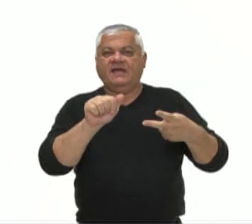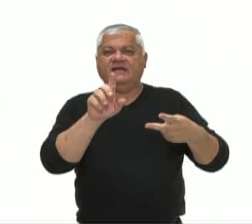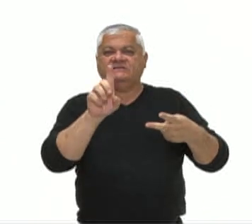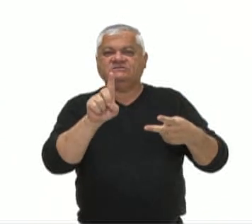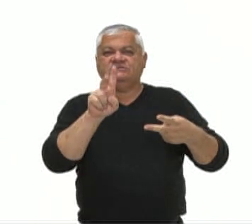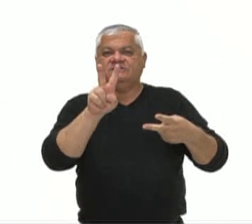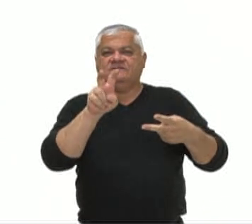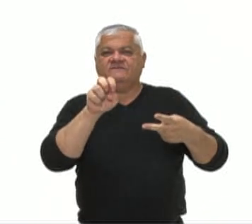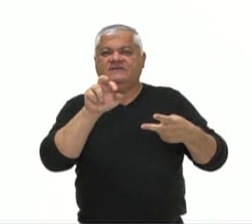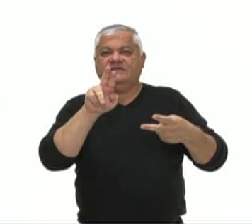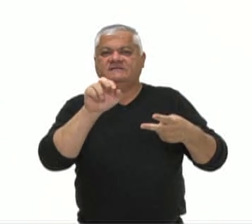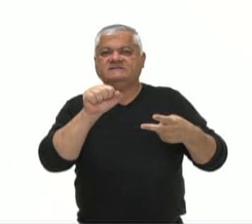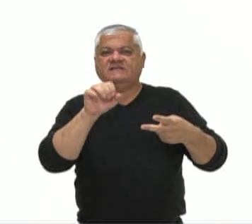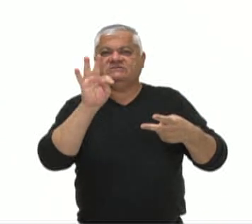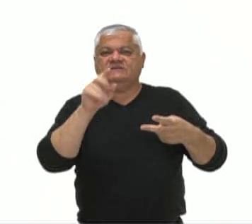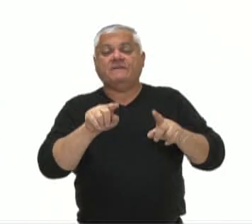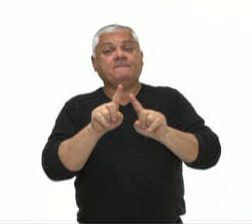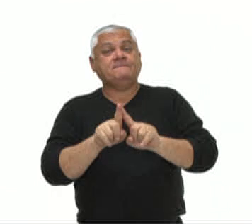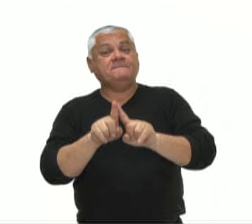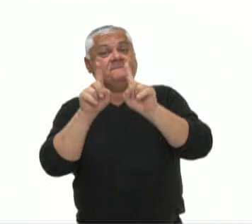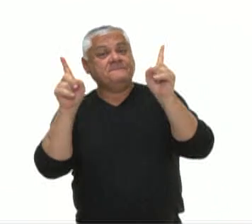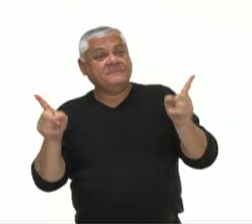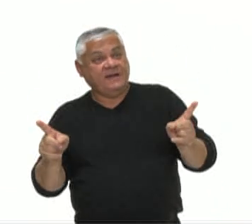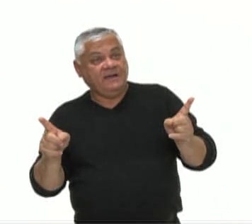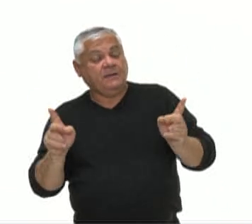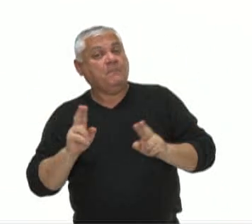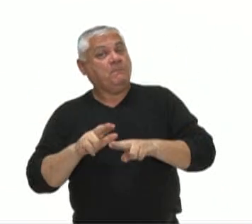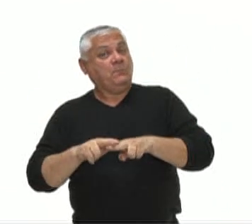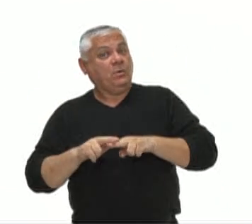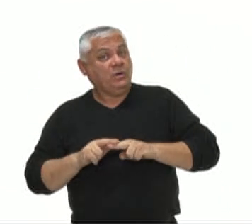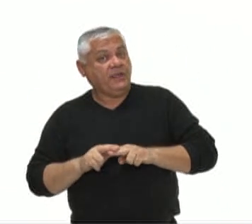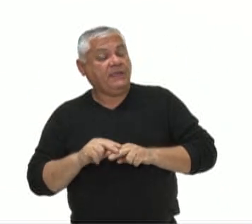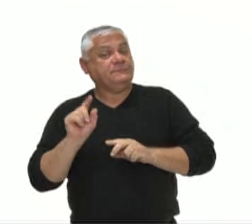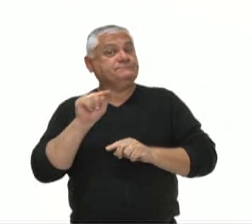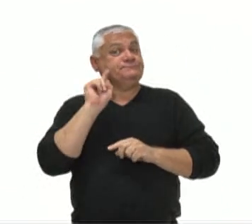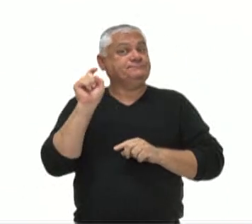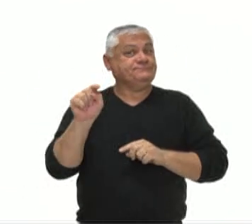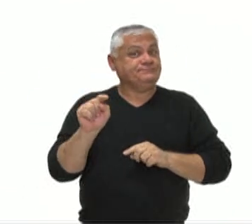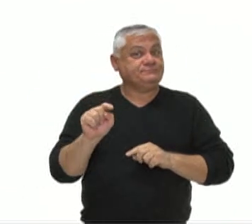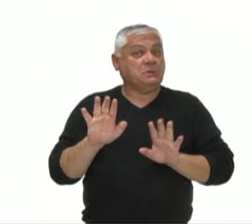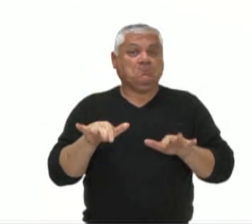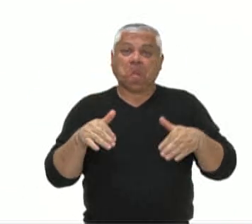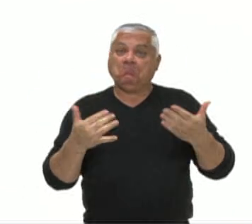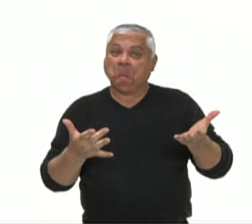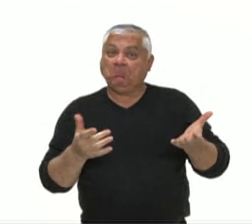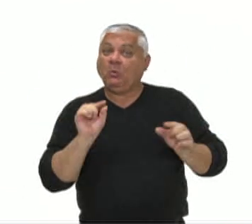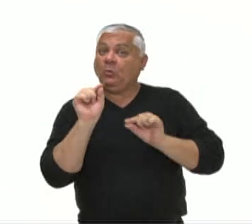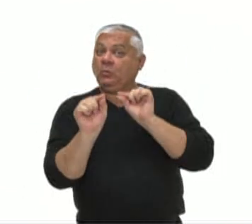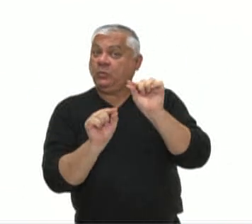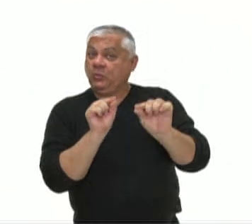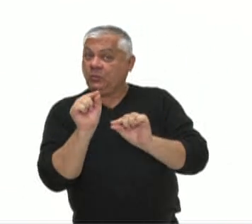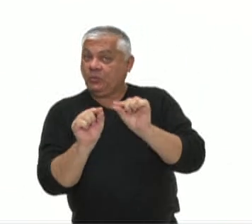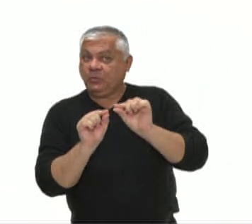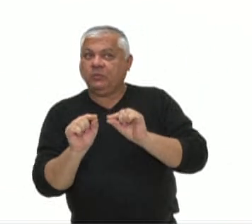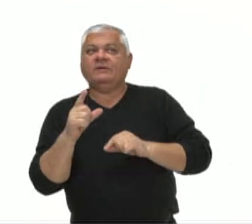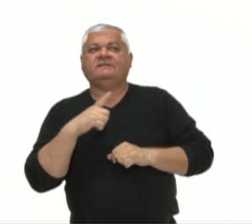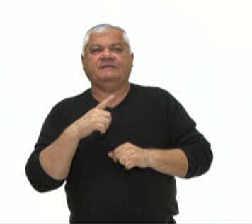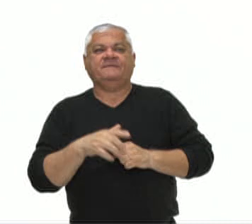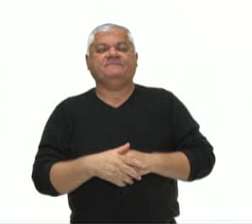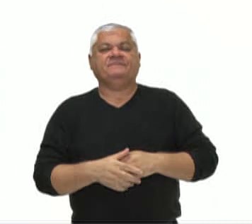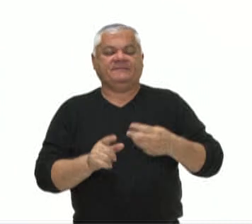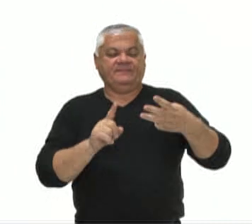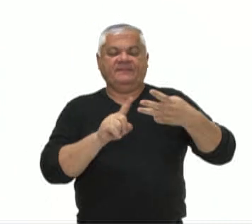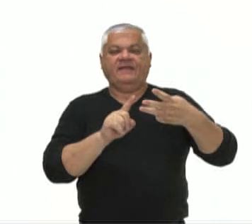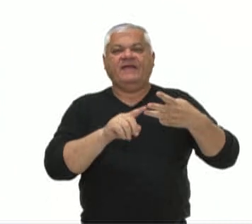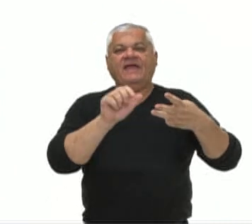o porém, o contudo, o todavia, o entretanto, o no entanto, o não obstante. As alternativas,